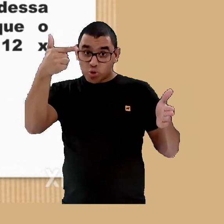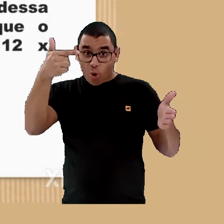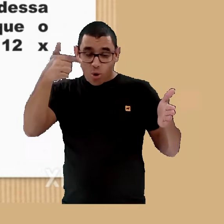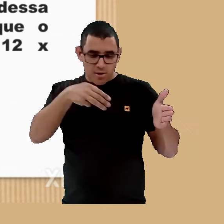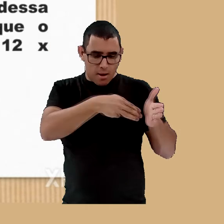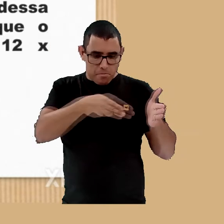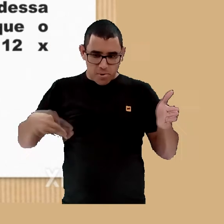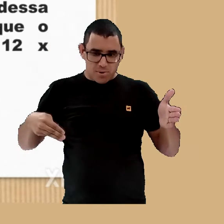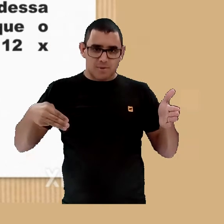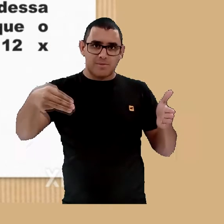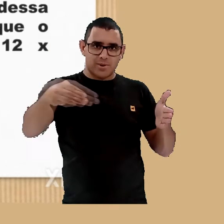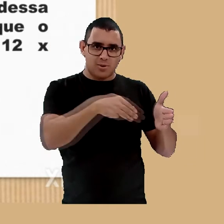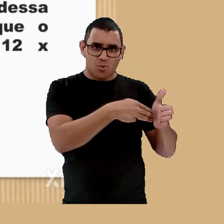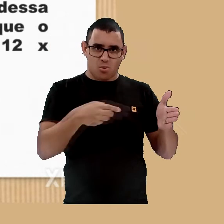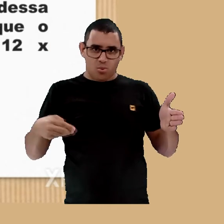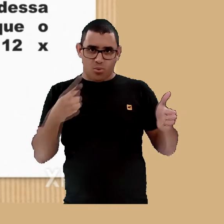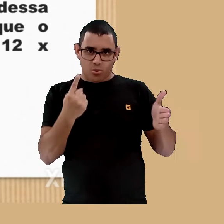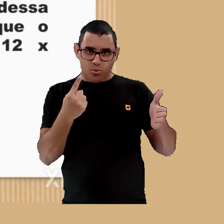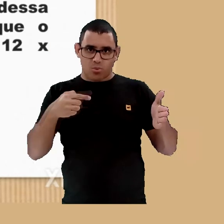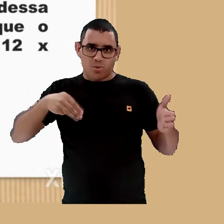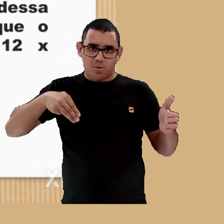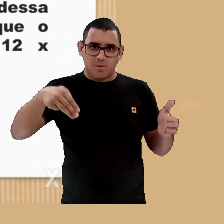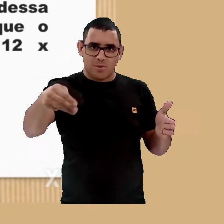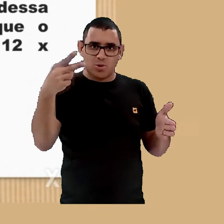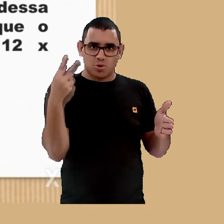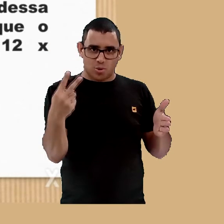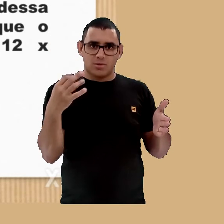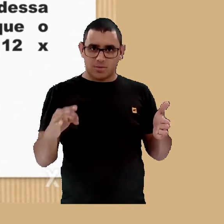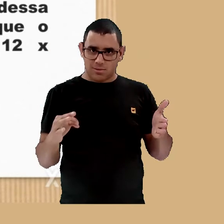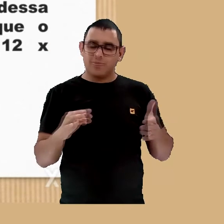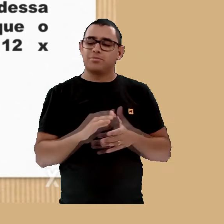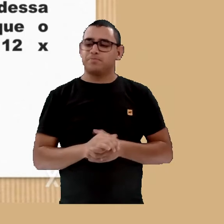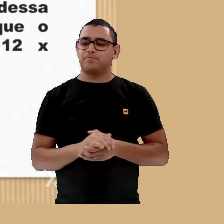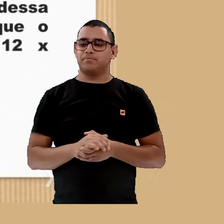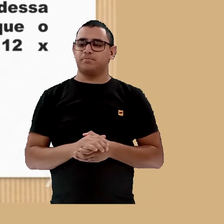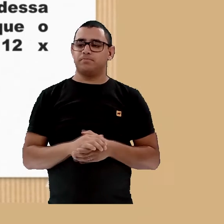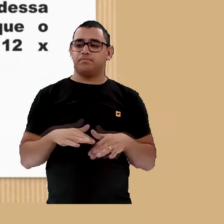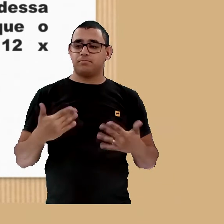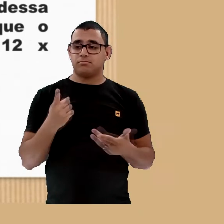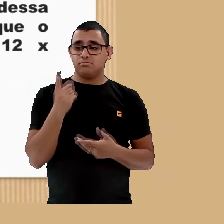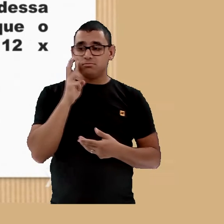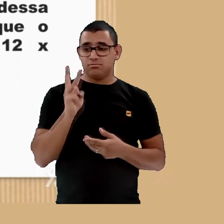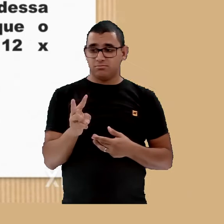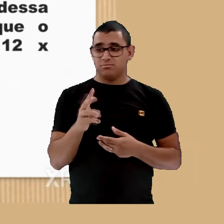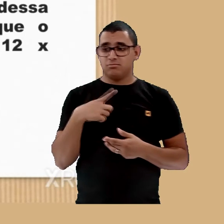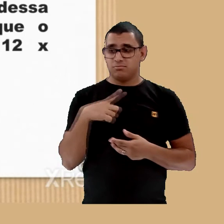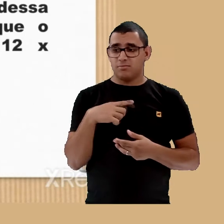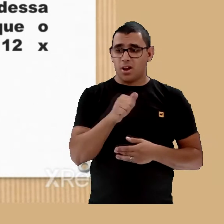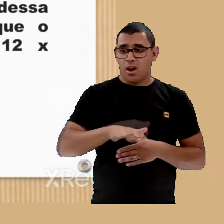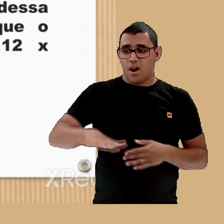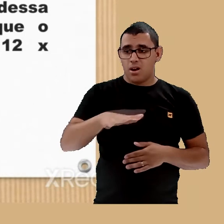Vamos para um exemplo. Uma placa de ferro retangular, a temperatura de 25 graus Celsius, apresenta a área